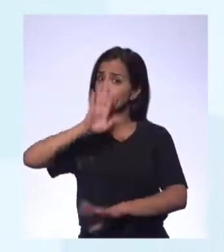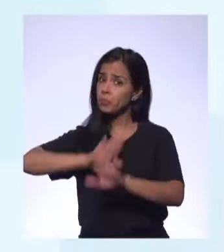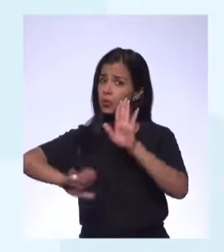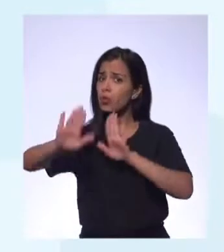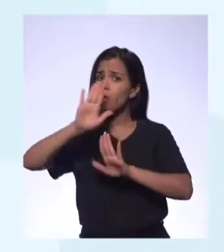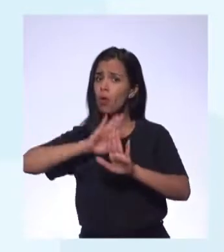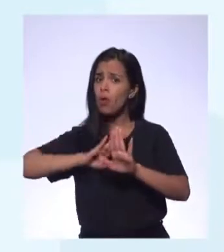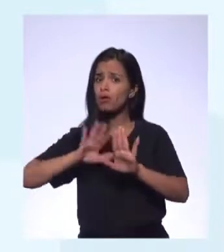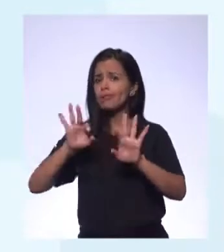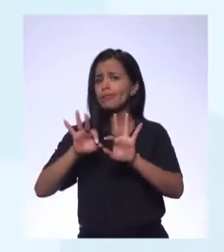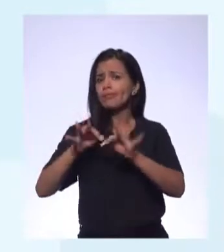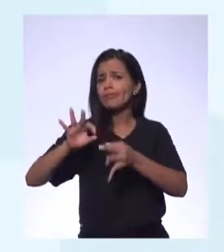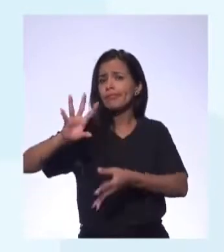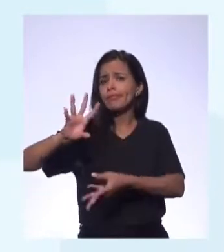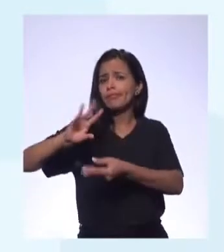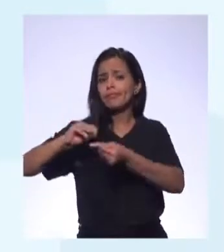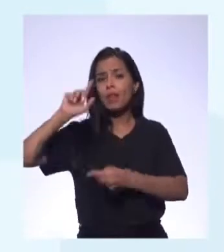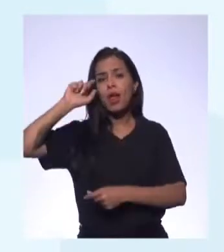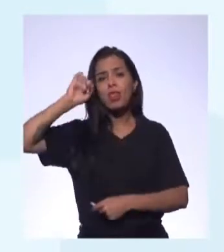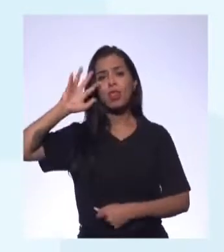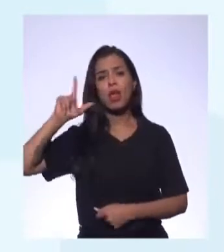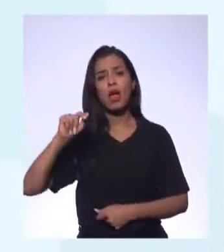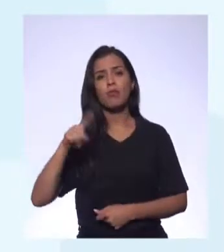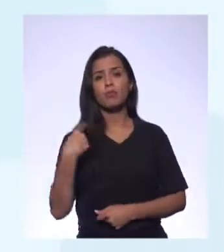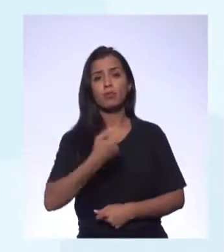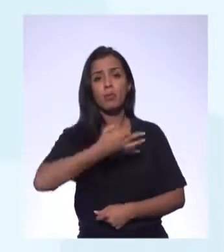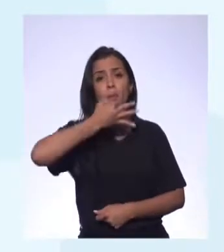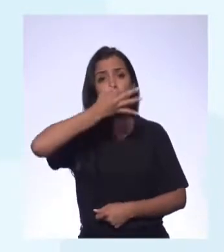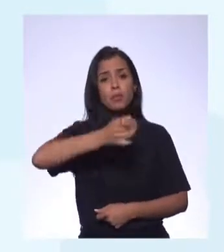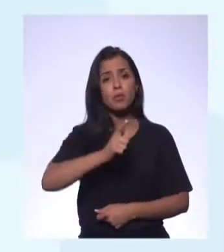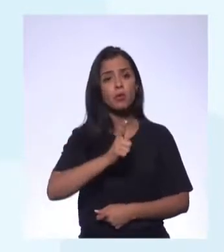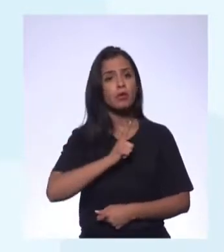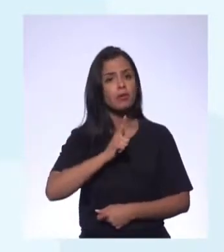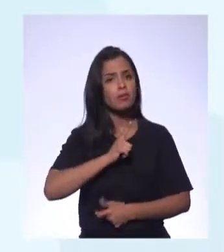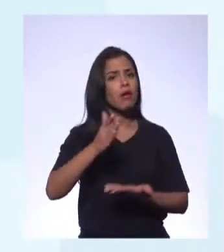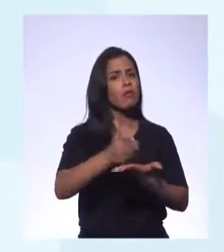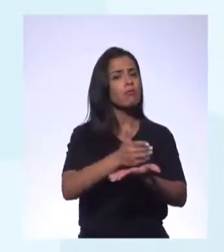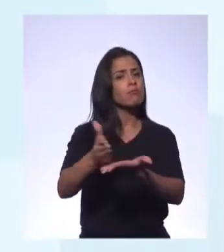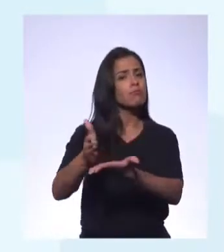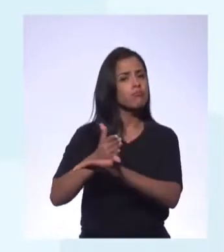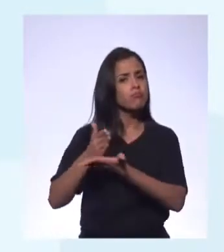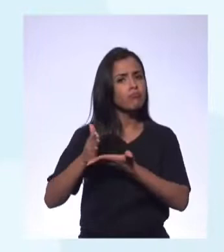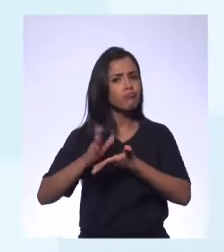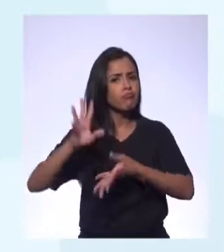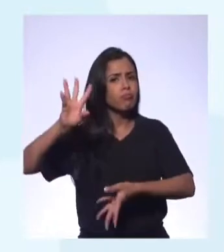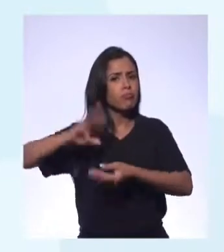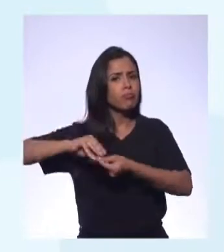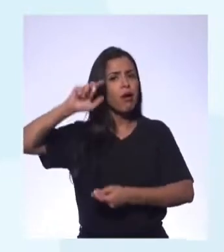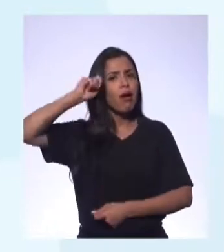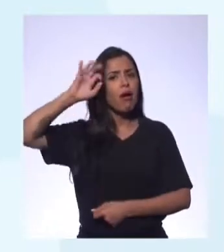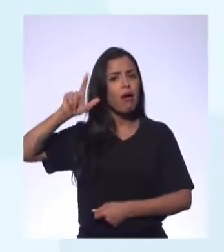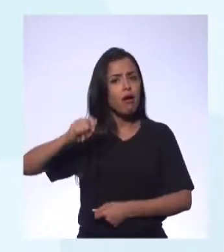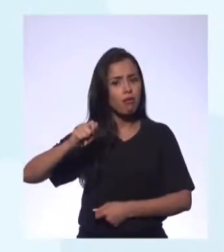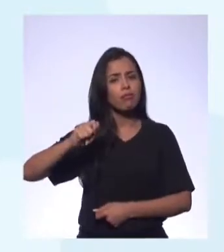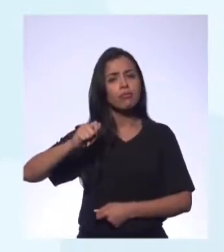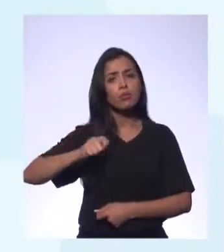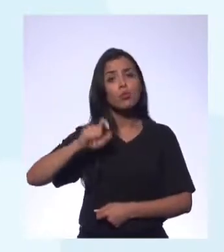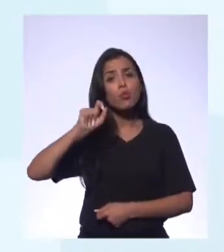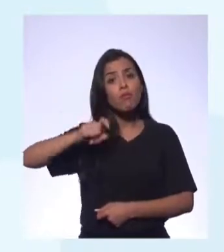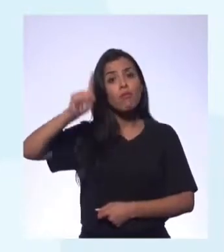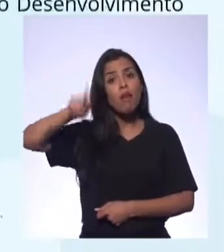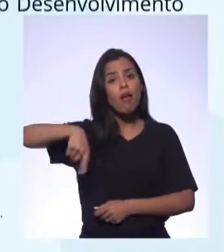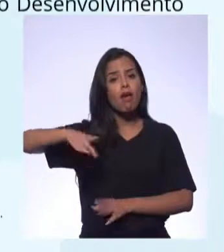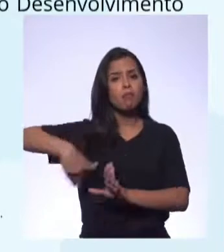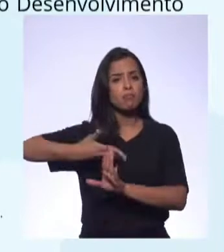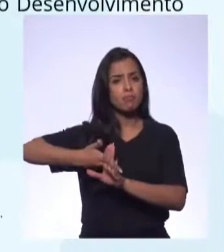essa simplificação da visão que a gente tem sobre o continente, essas divisões que reduzem a África ao que ela